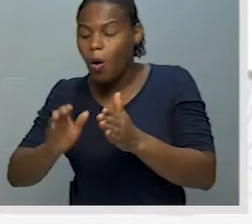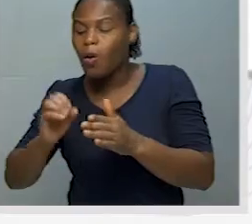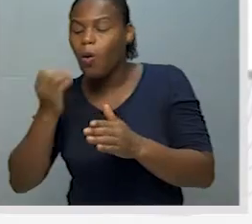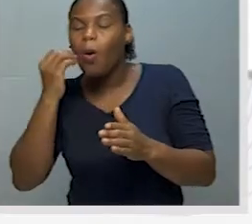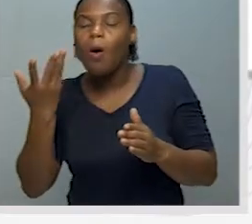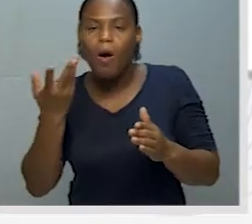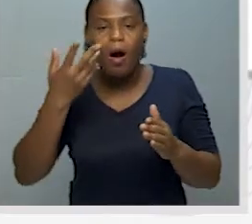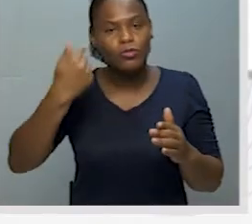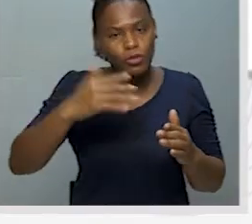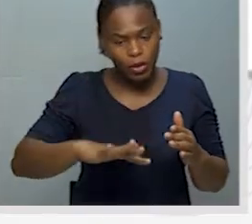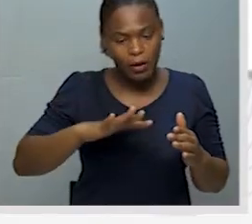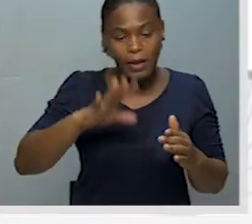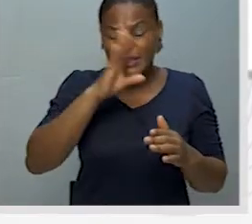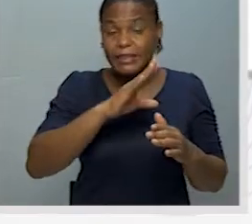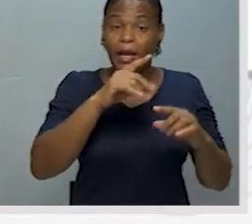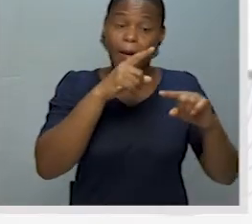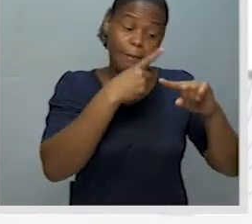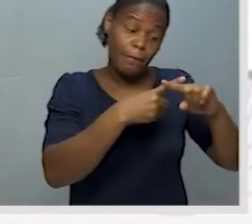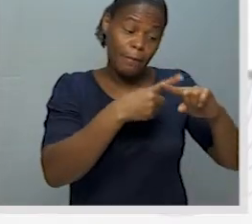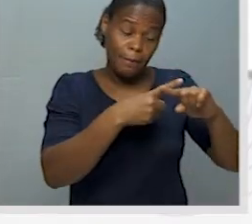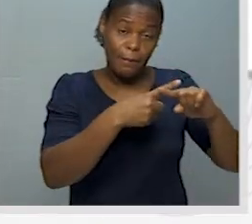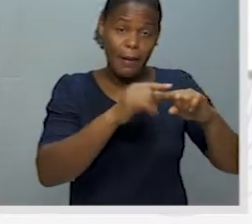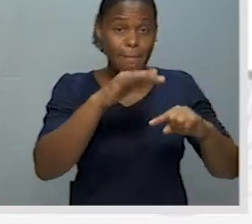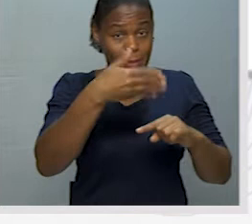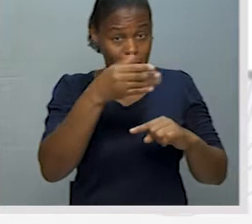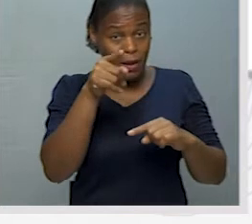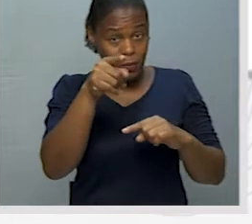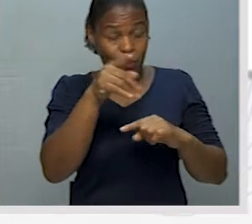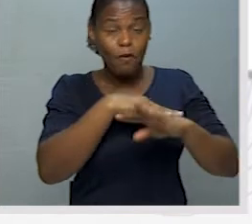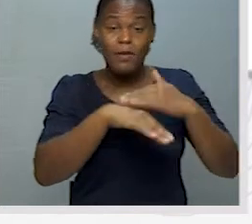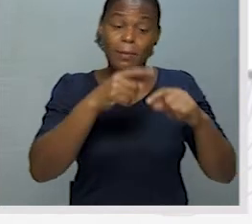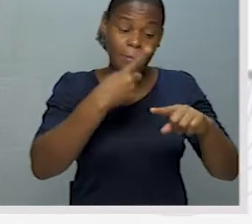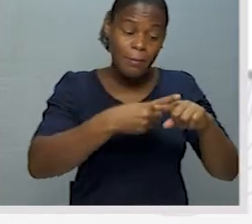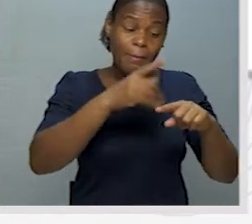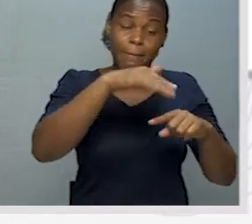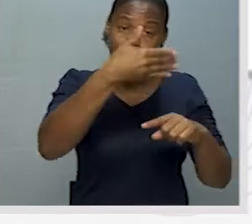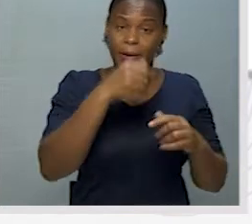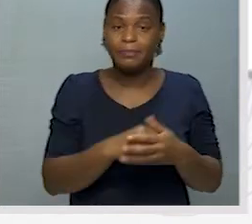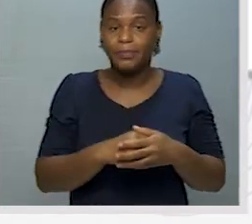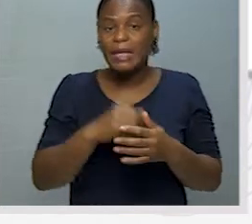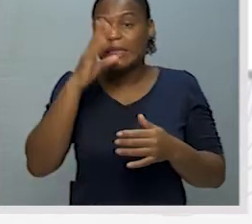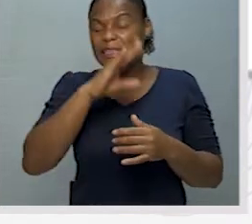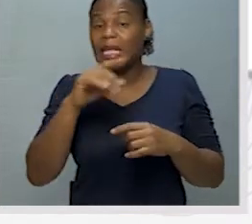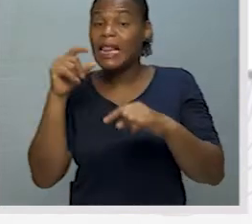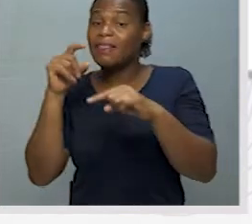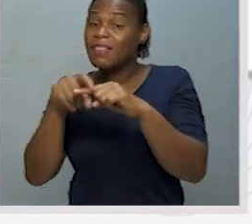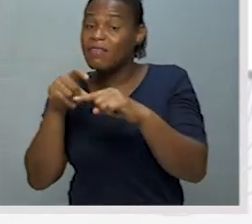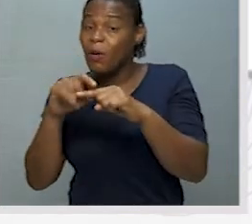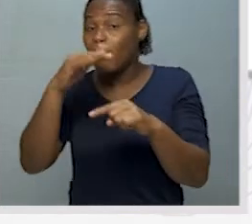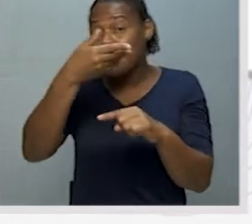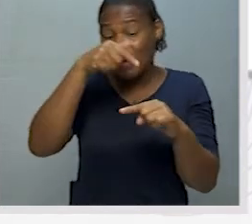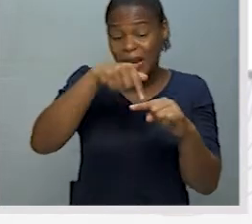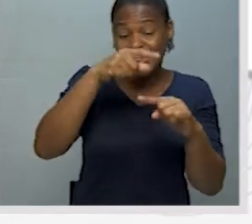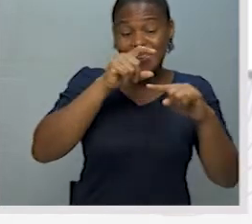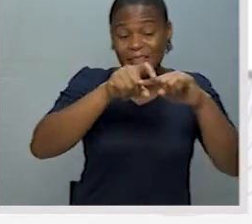aparecerem. Como assim? Se é a multiplicação que está em primeiro lugar, você vai efetuar a multiplicação. Se é a divisão que está em